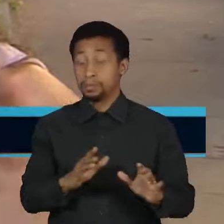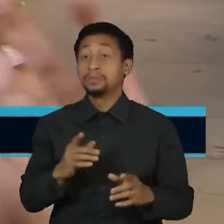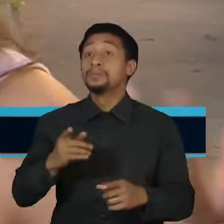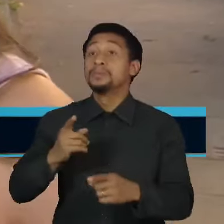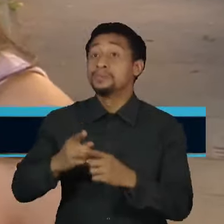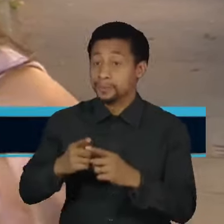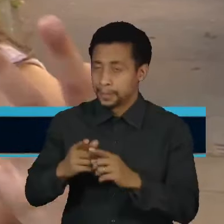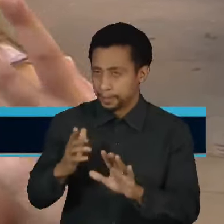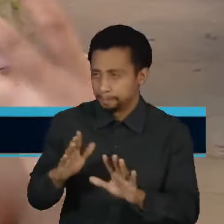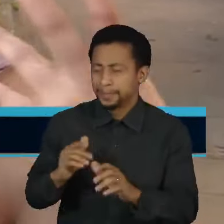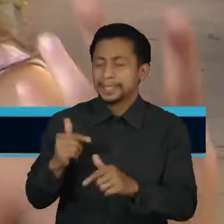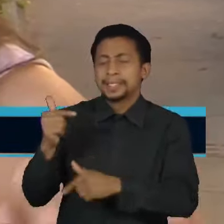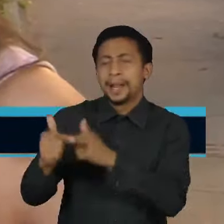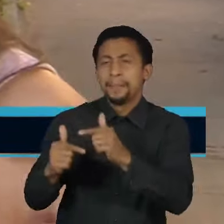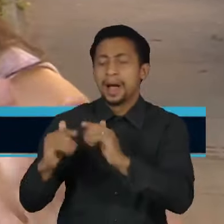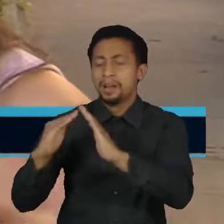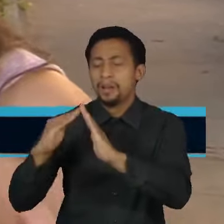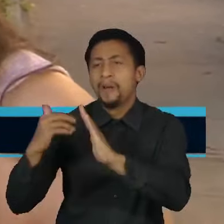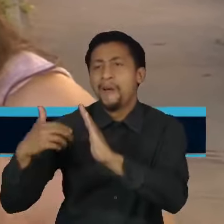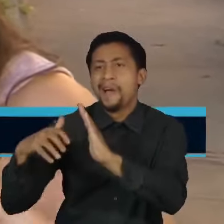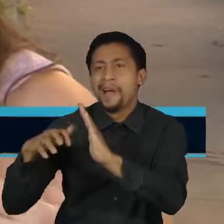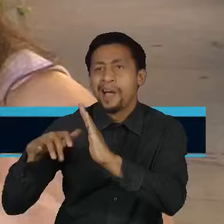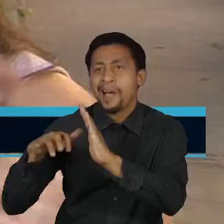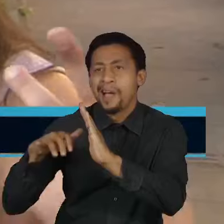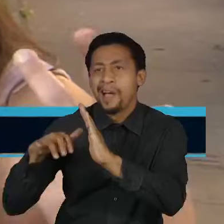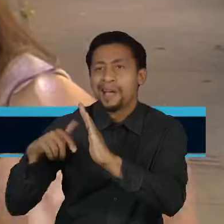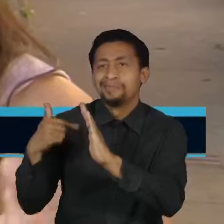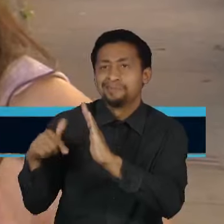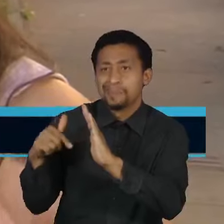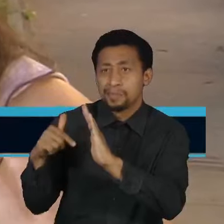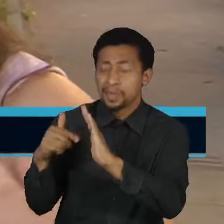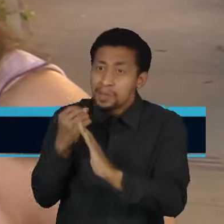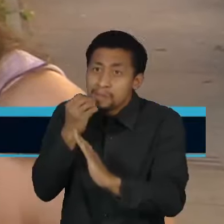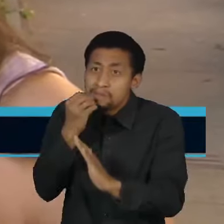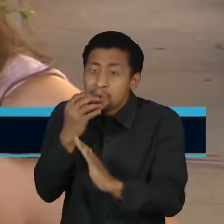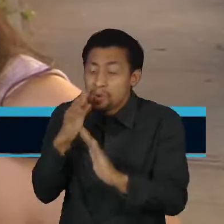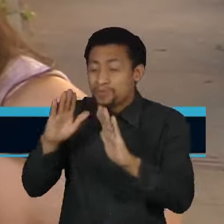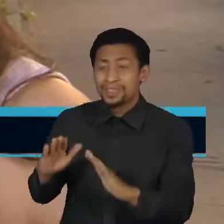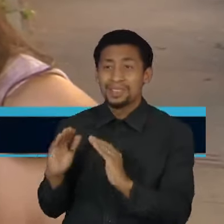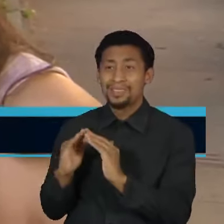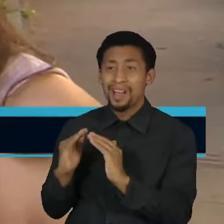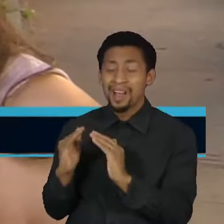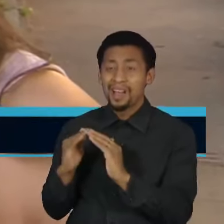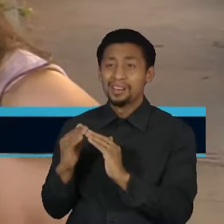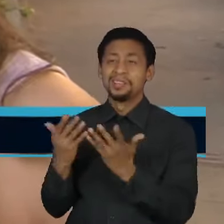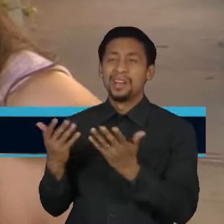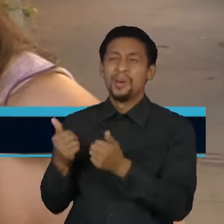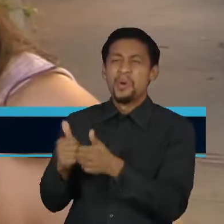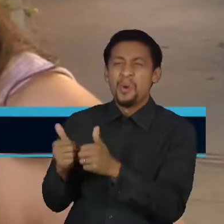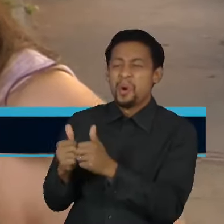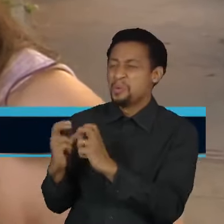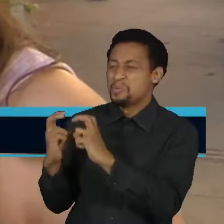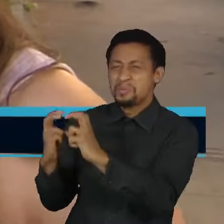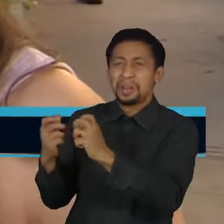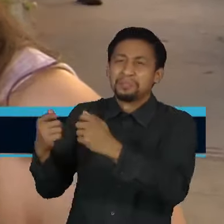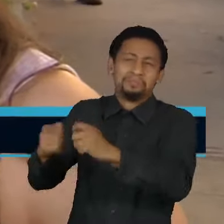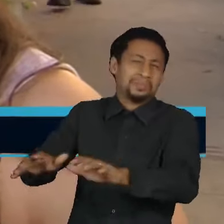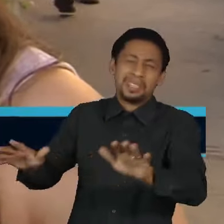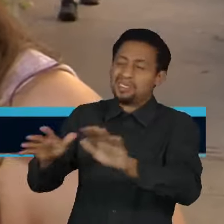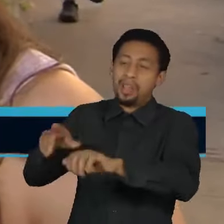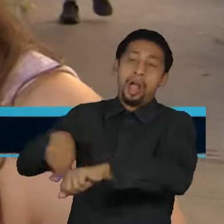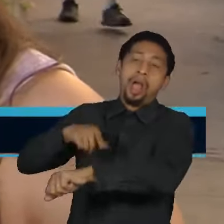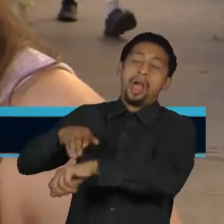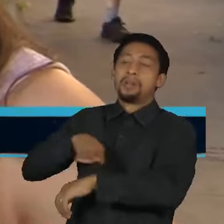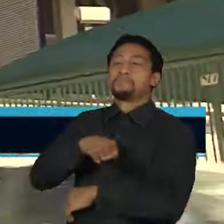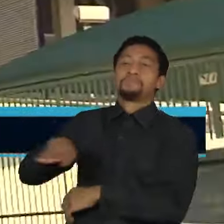juntar melhor os estudos, né, ter mais tempo para estudar, não gasto tanto tempo no transporte público, o que tira bastante tempo do dia. Então esse foi um dos fatores